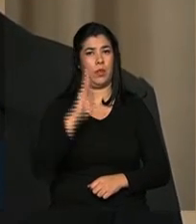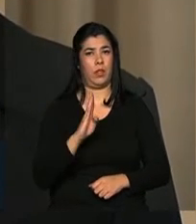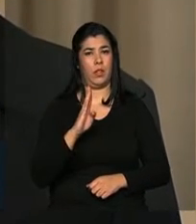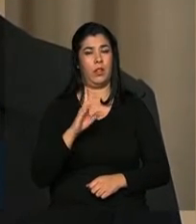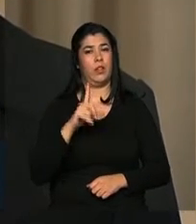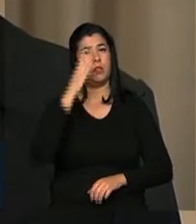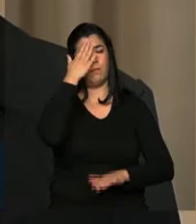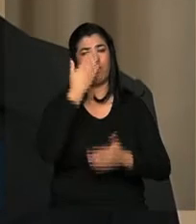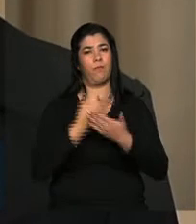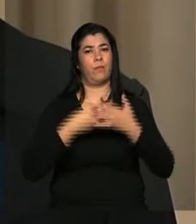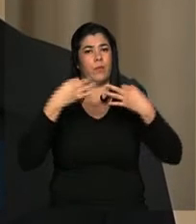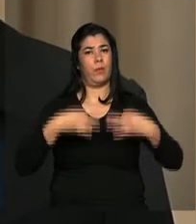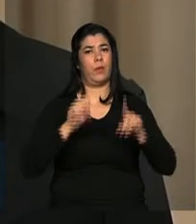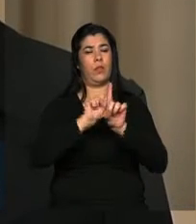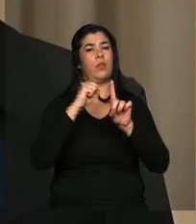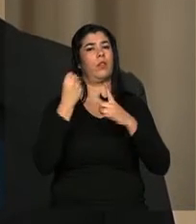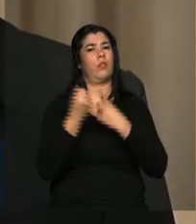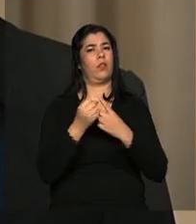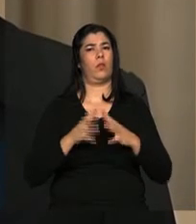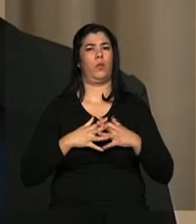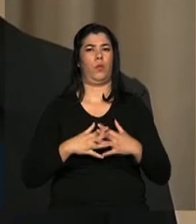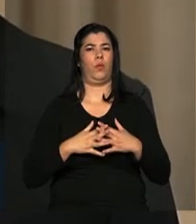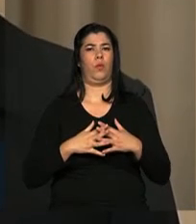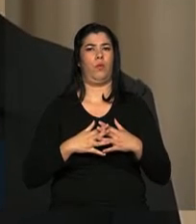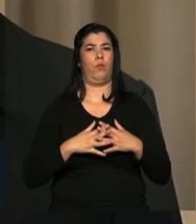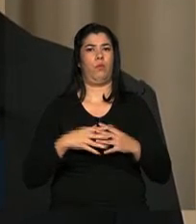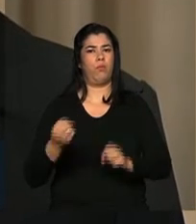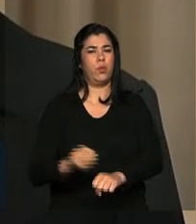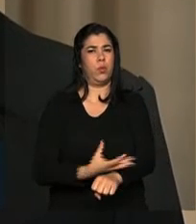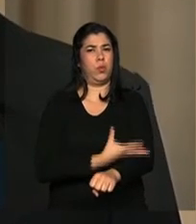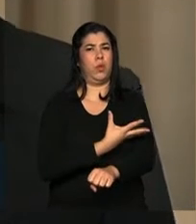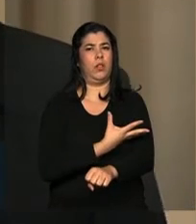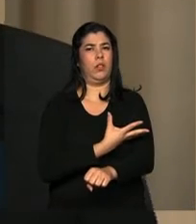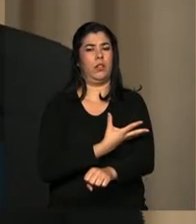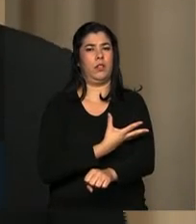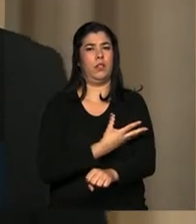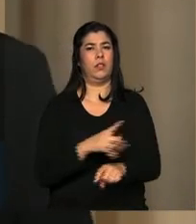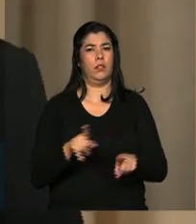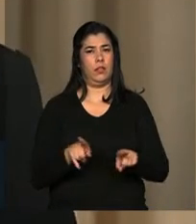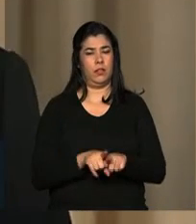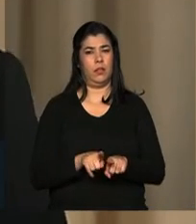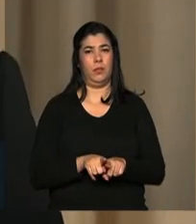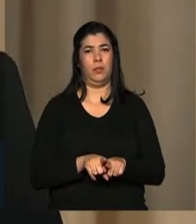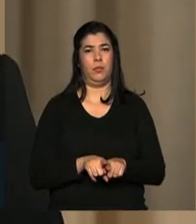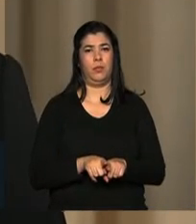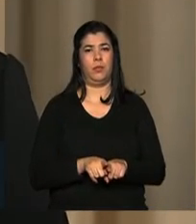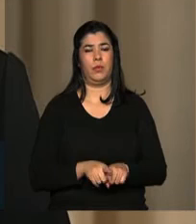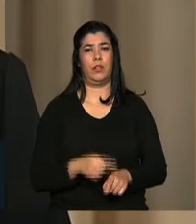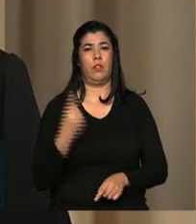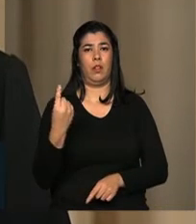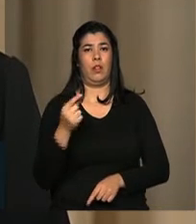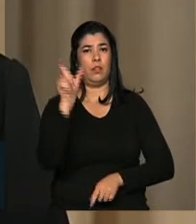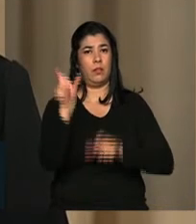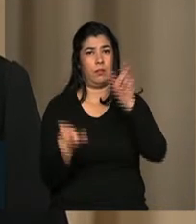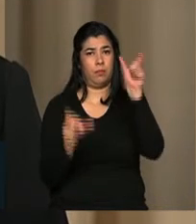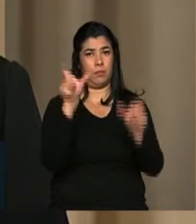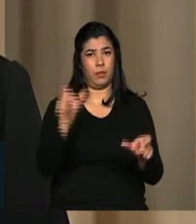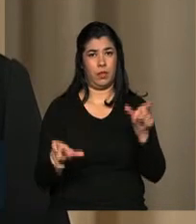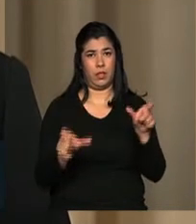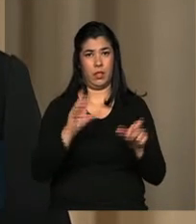dúvida, sociedades complexas, vibrantes. E cada cidadão